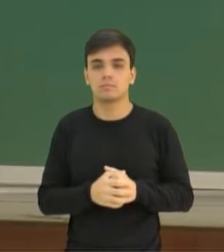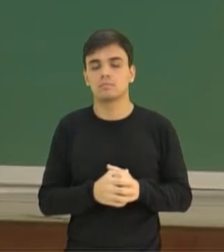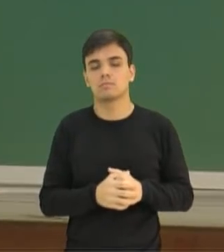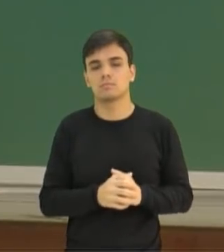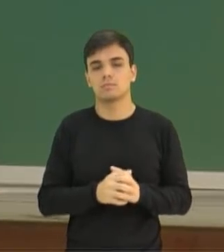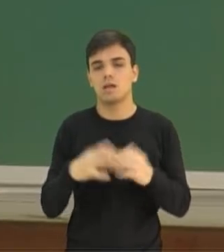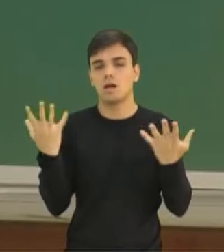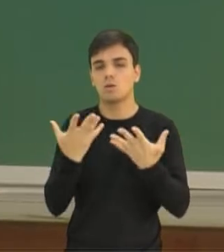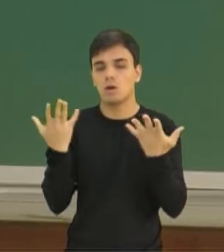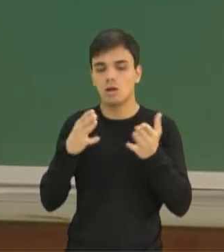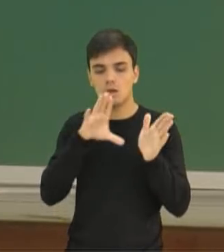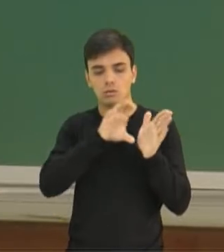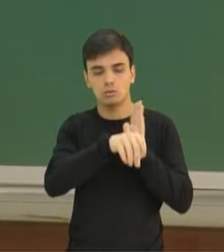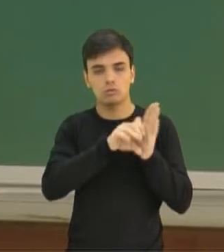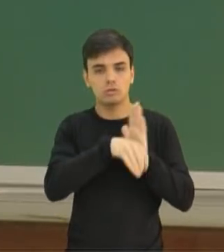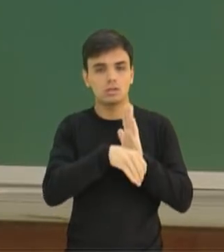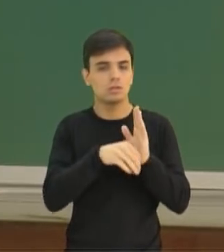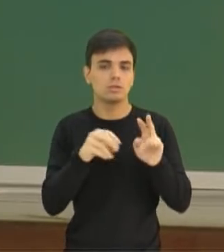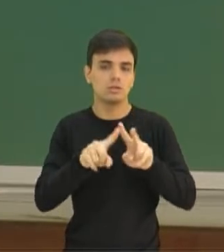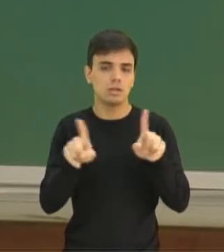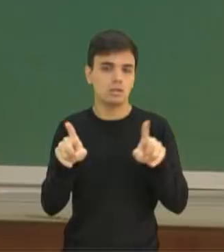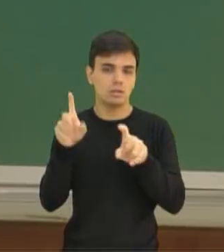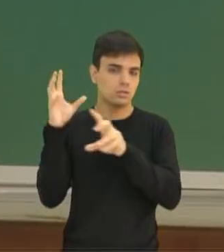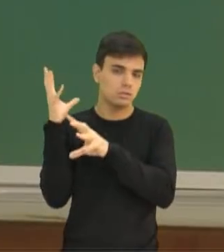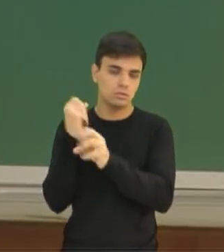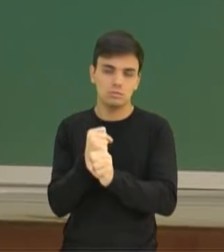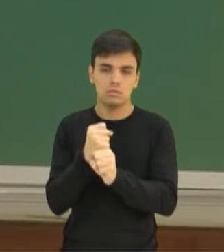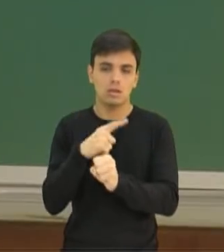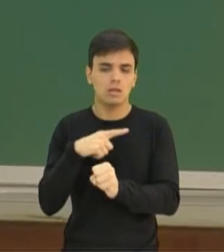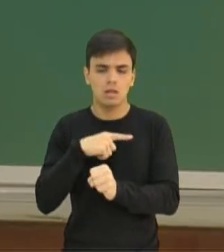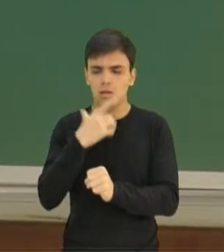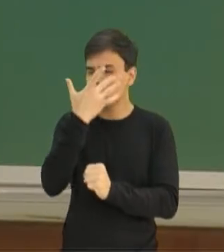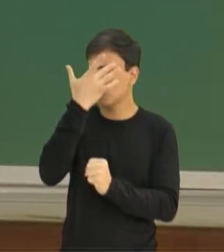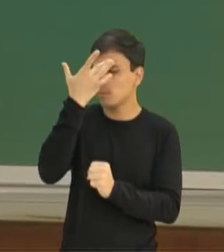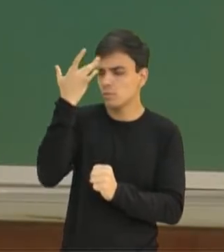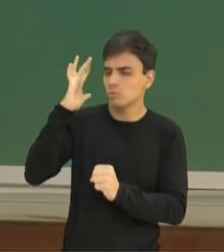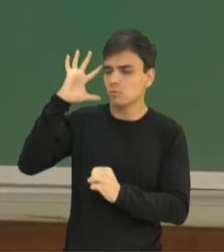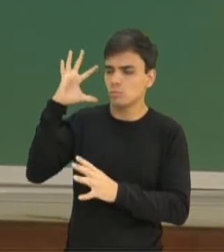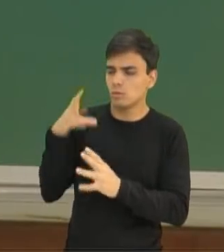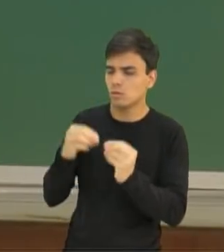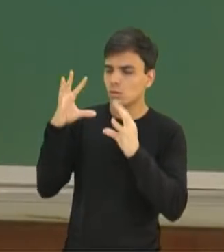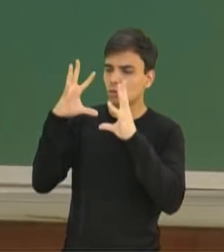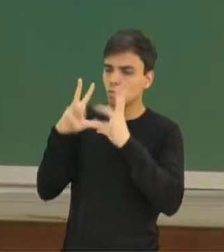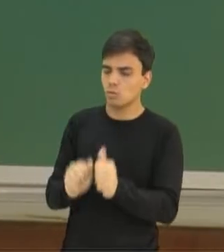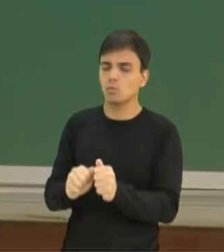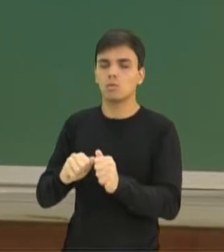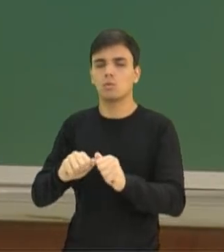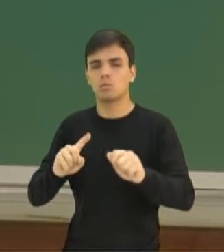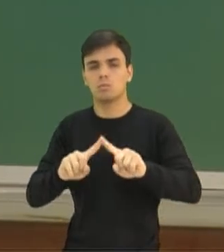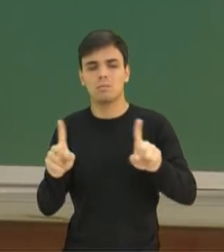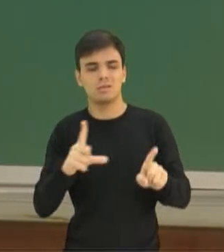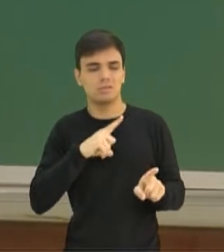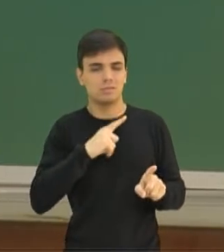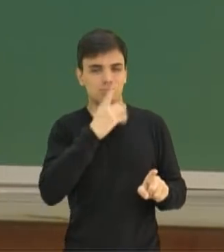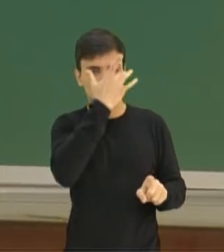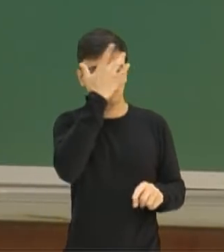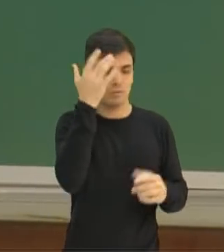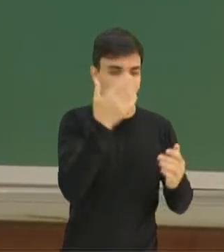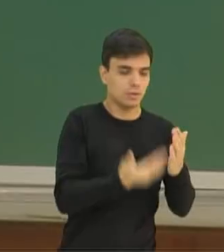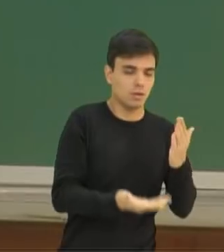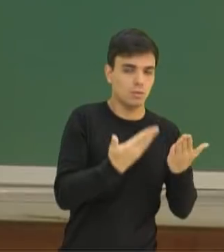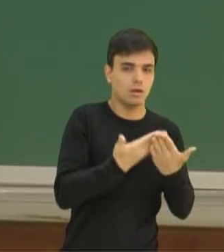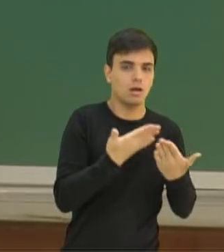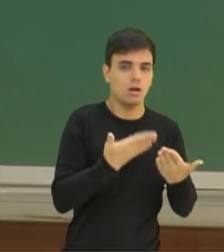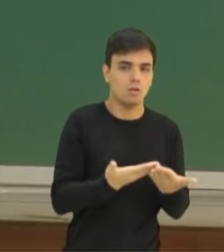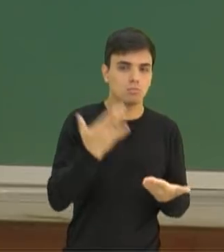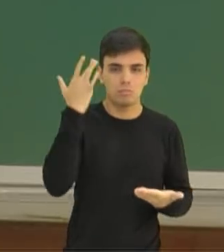já que é retomada. Tem gente que entendeu tudo, que aprendeu bem, mas teve gente que esqueceu, que perdeu essa aula, que não lembra muito